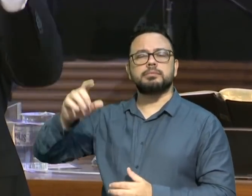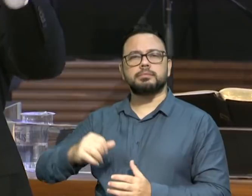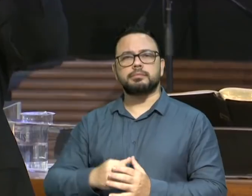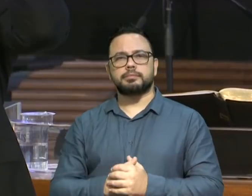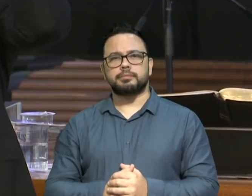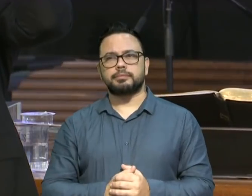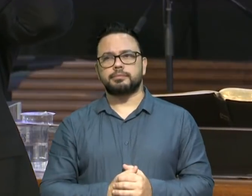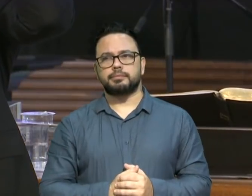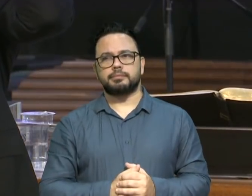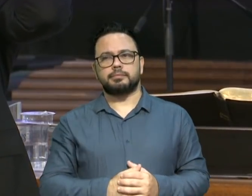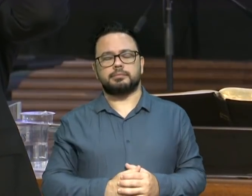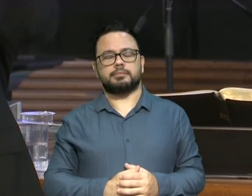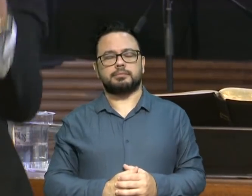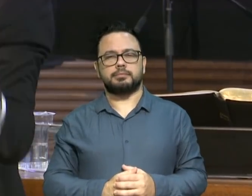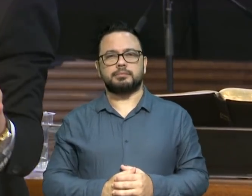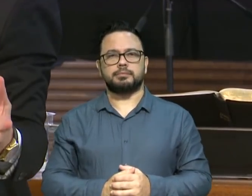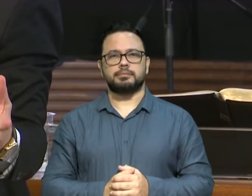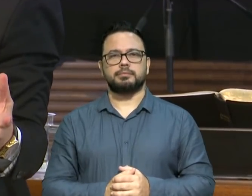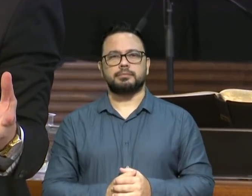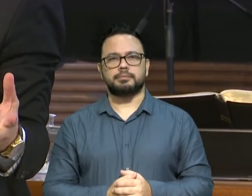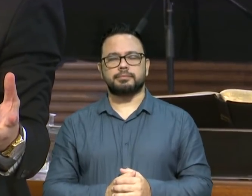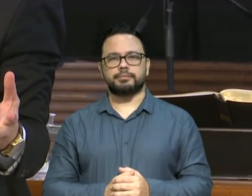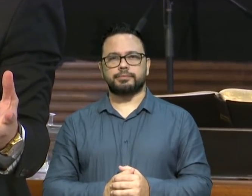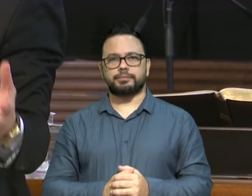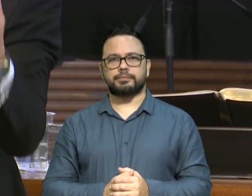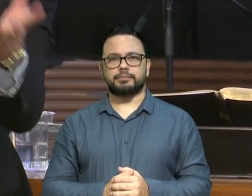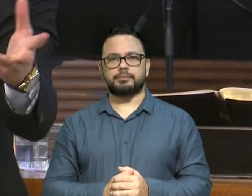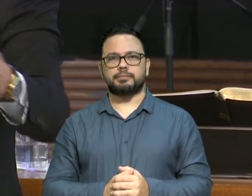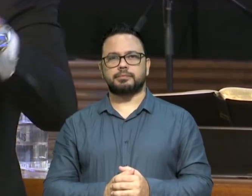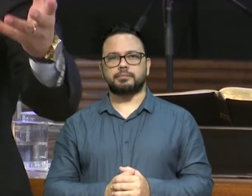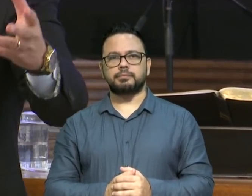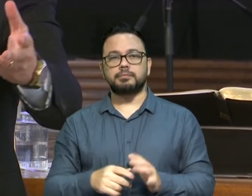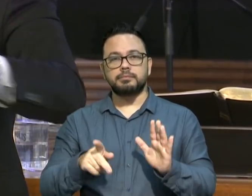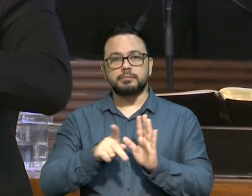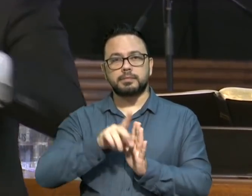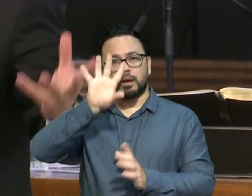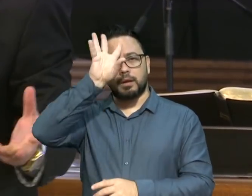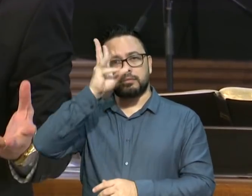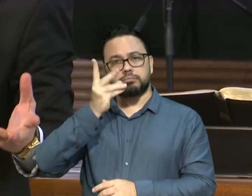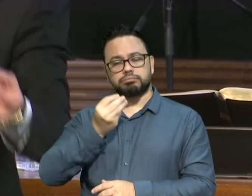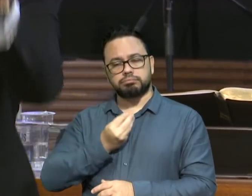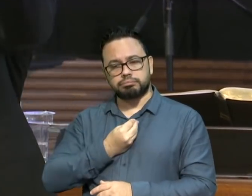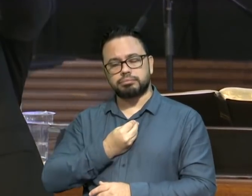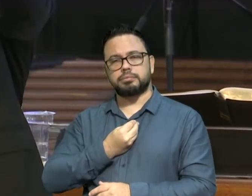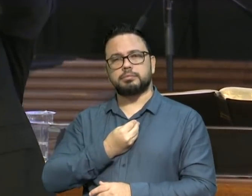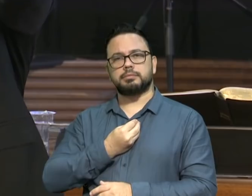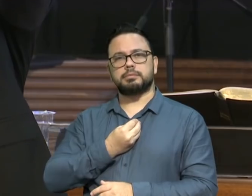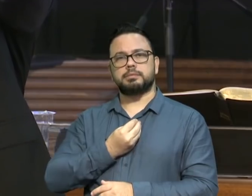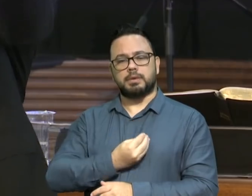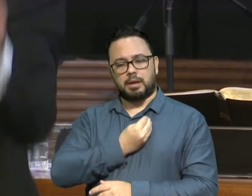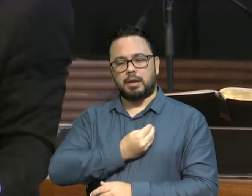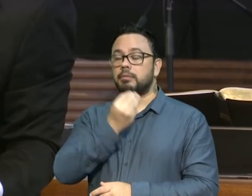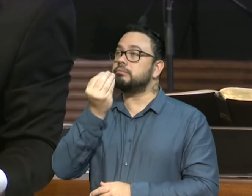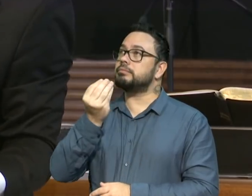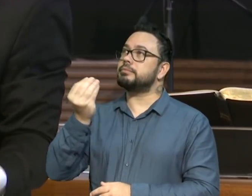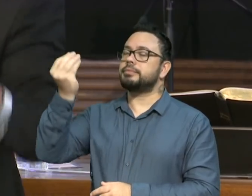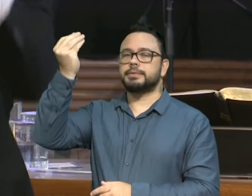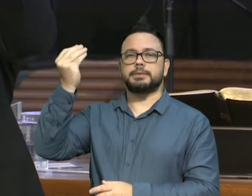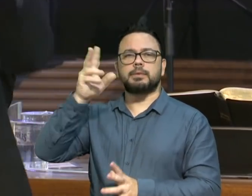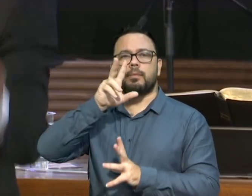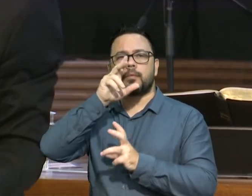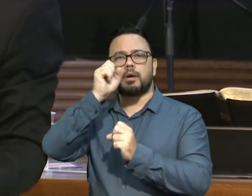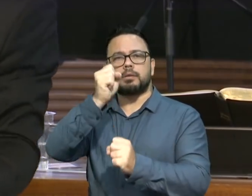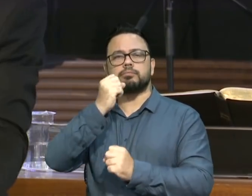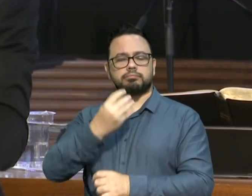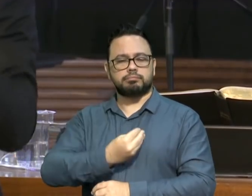traduzido por vida Speedo alma várias tradições Mas significa o poder da